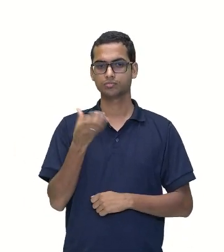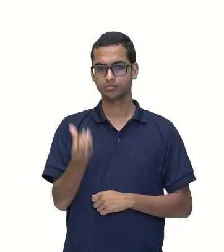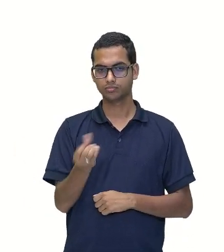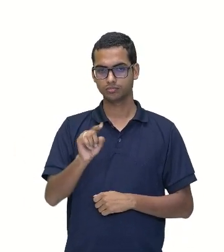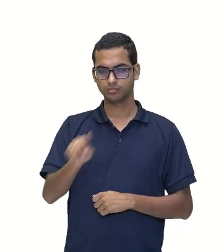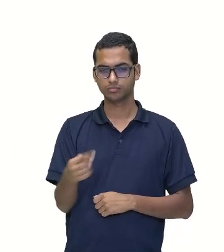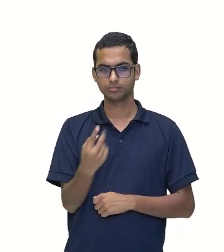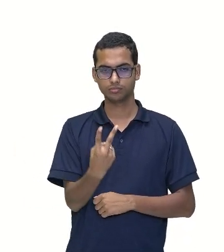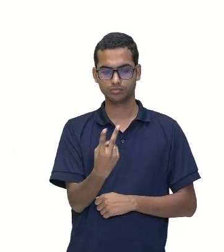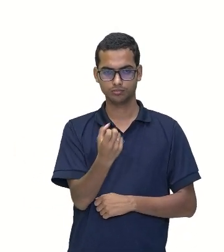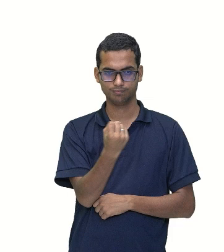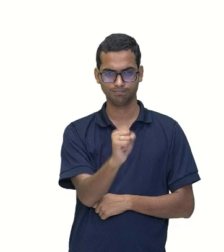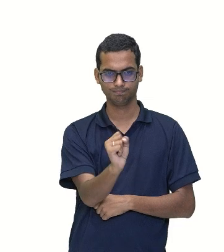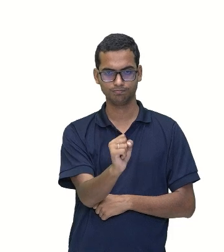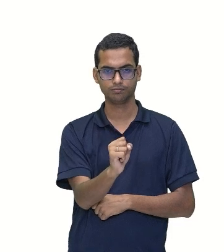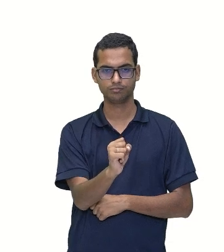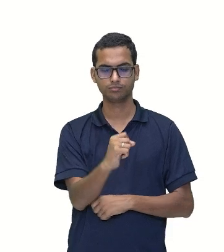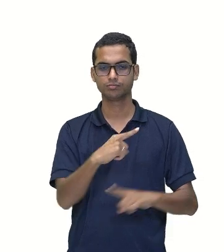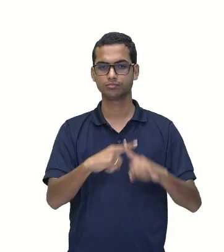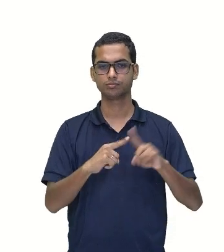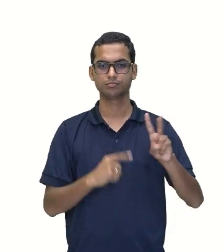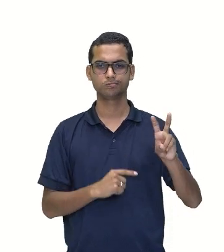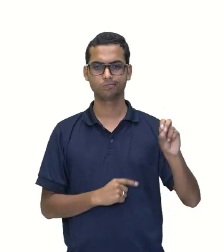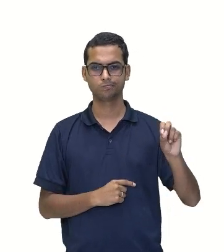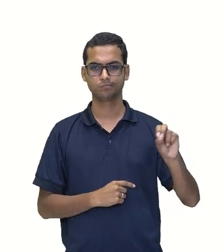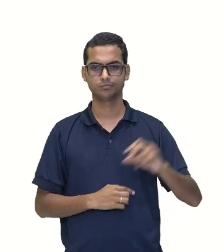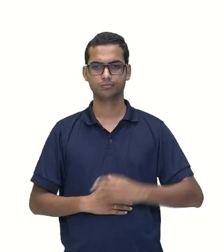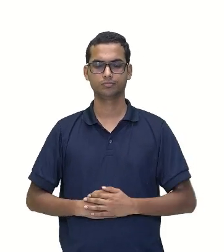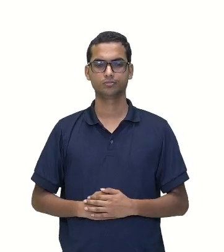6,28 vezes 50.